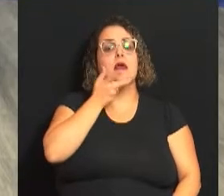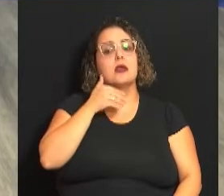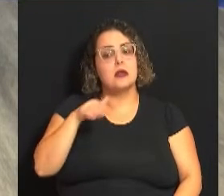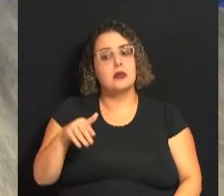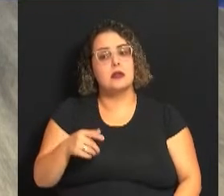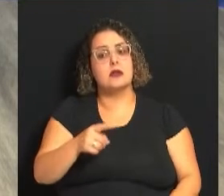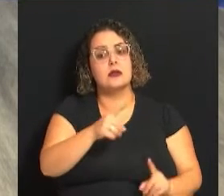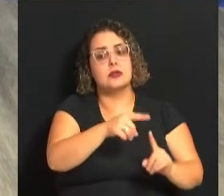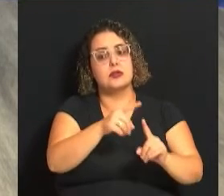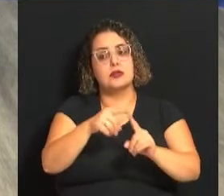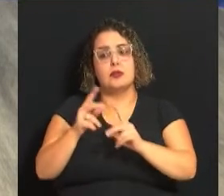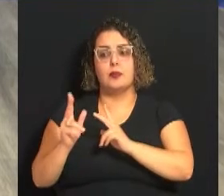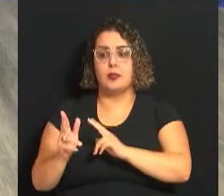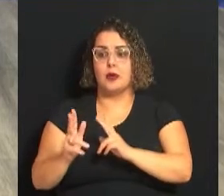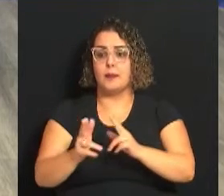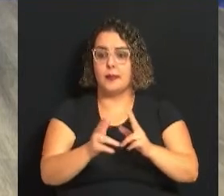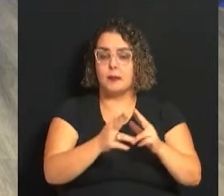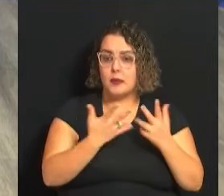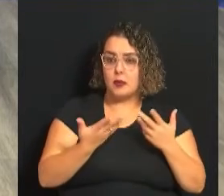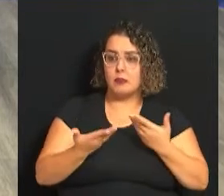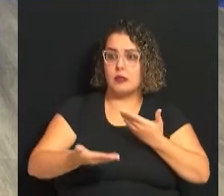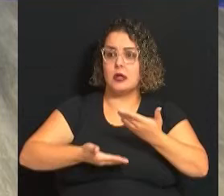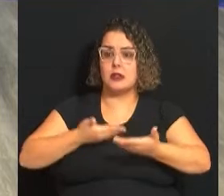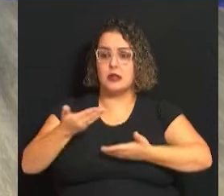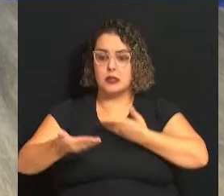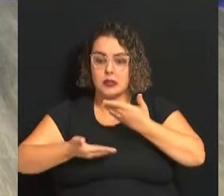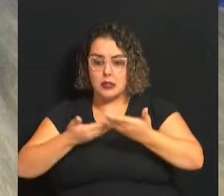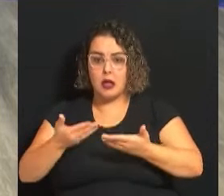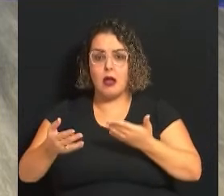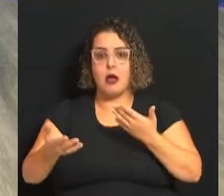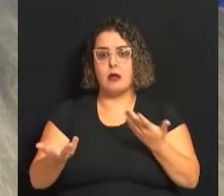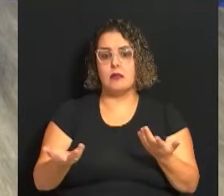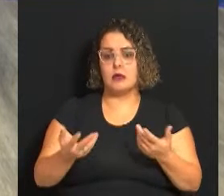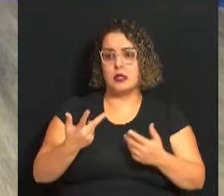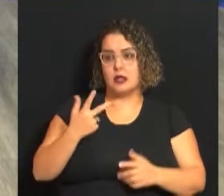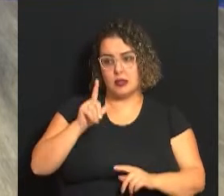doutor? Passa aí por essas terapias e depois vai para a cirurgia?